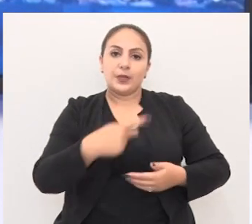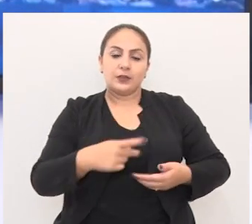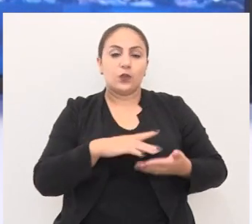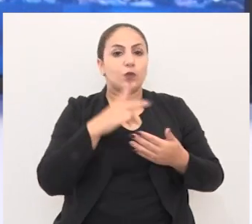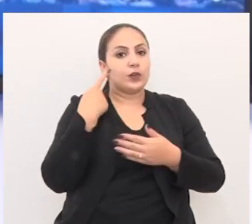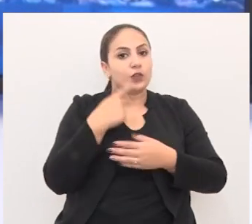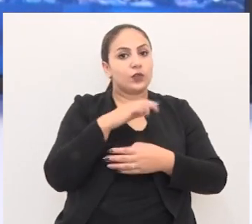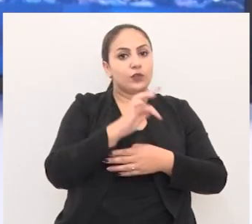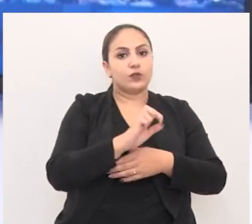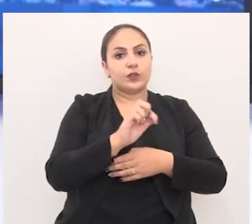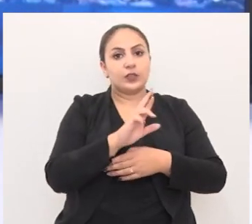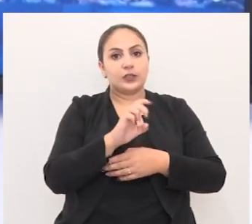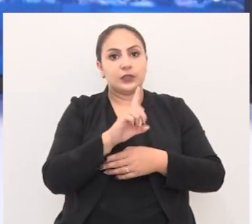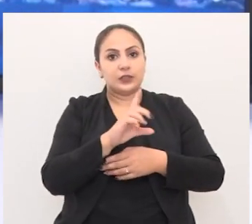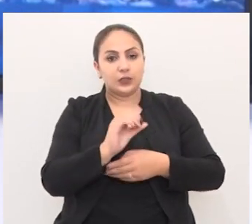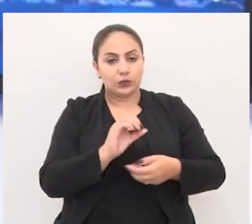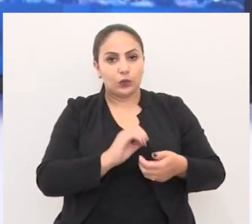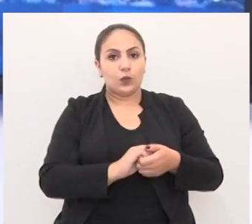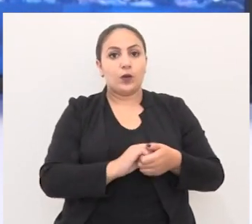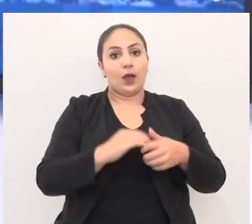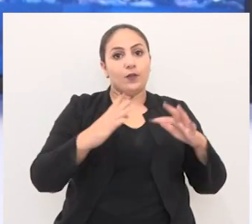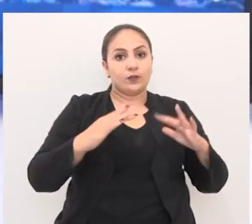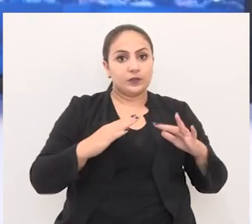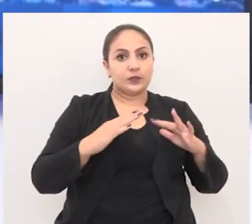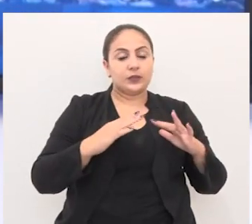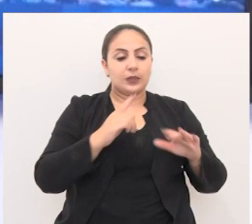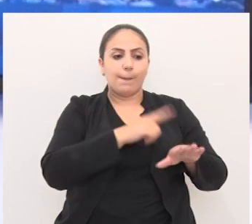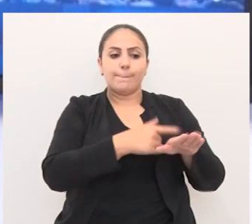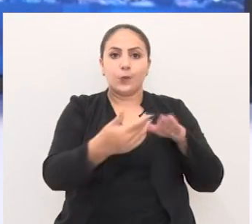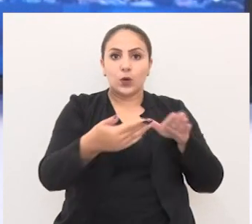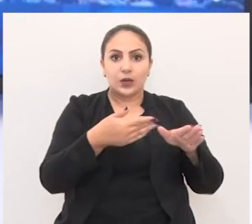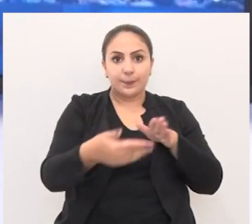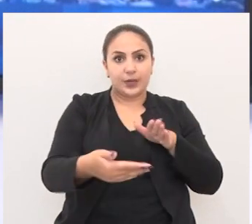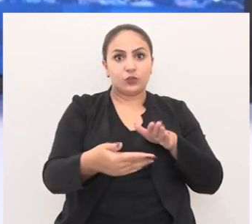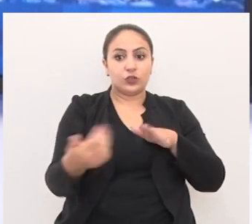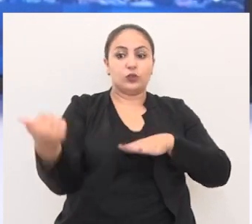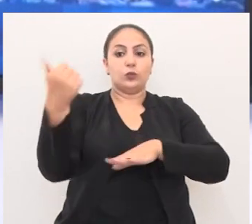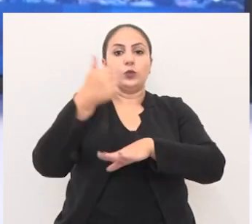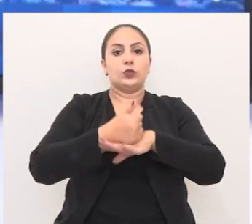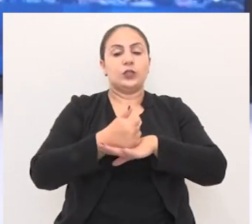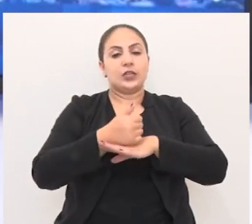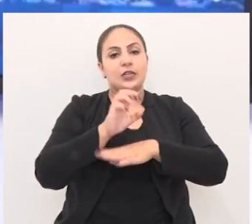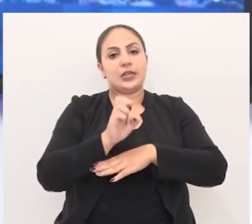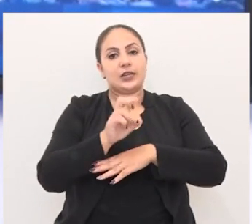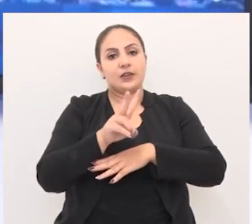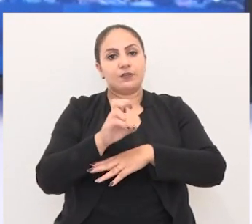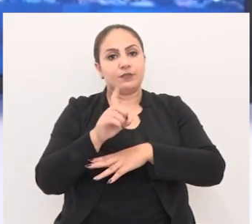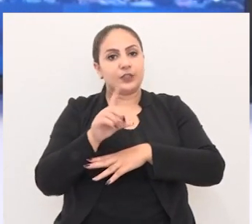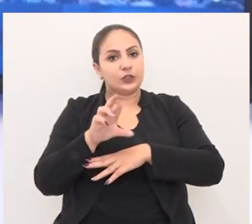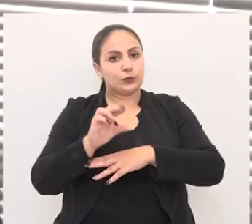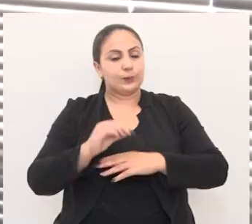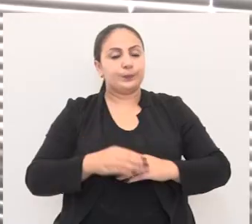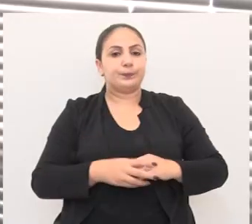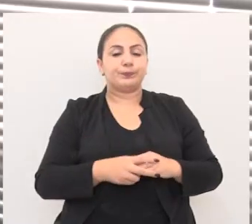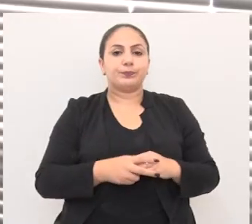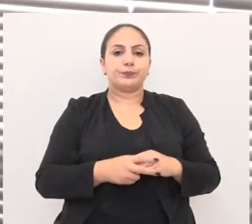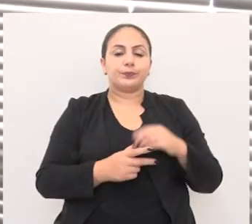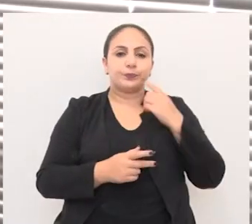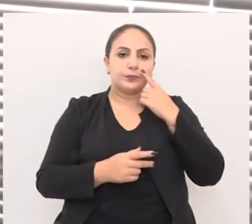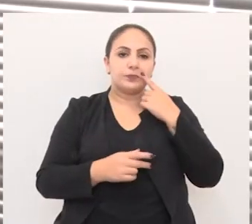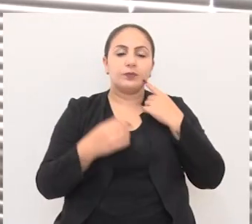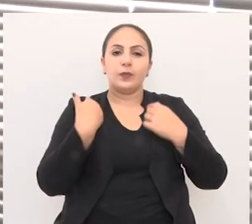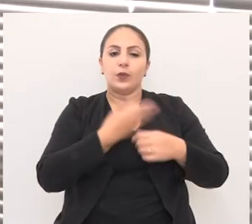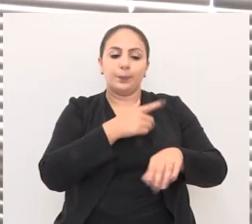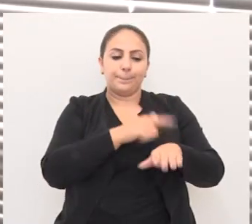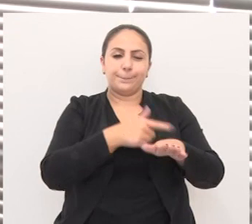o comando da mesa diretora temporariamente. Quem assumiu foi o seu vice, Evandro Meirelles. Acabamos esse